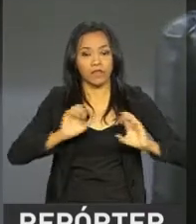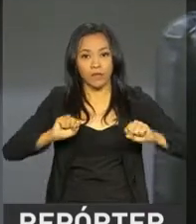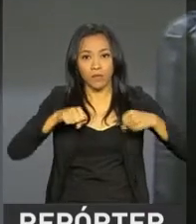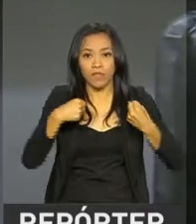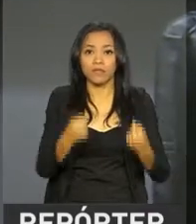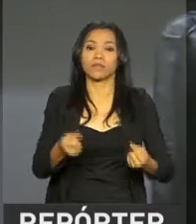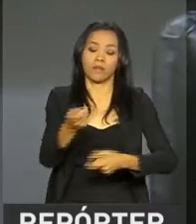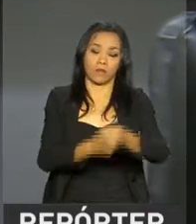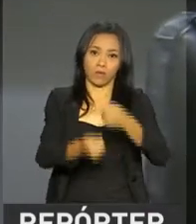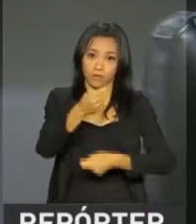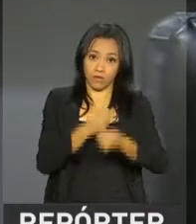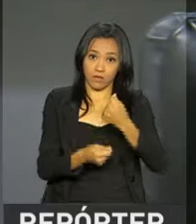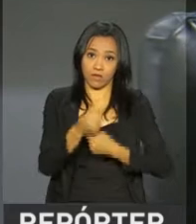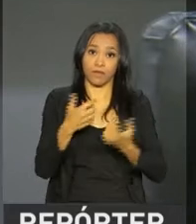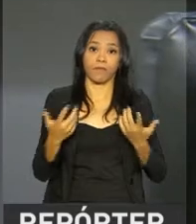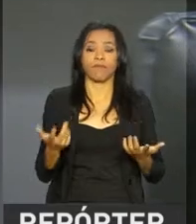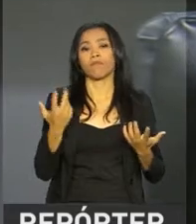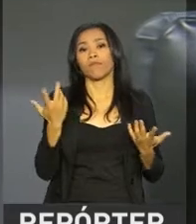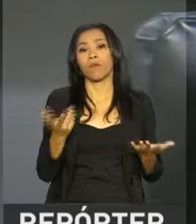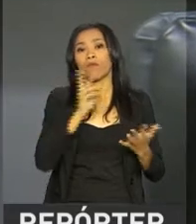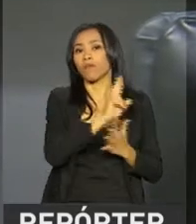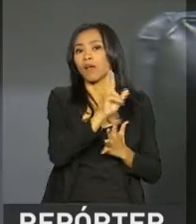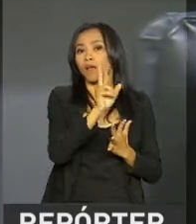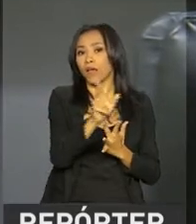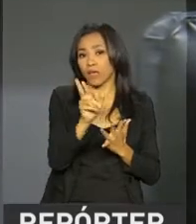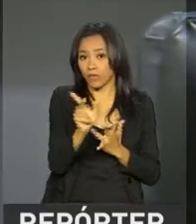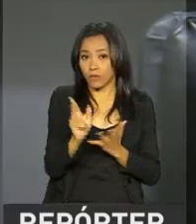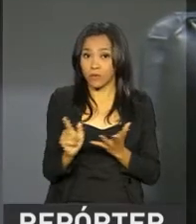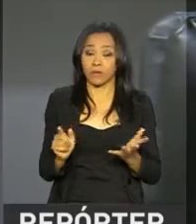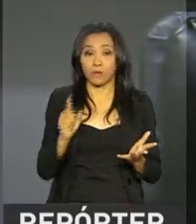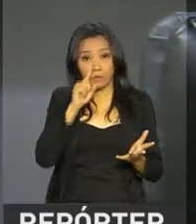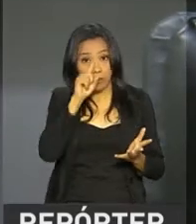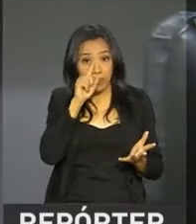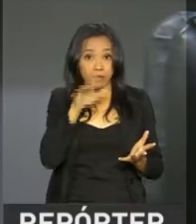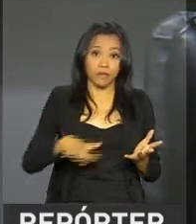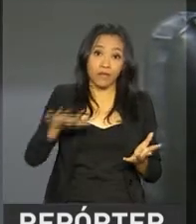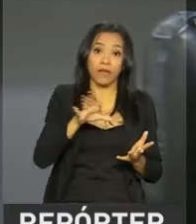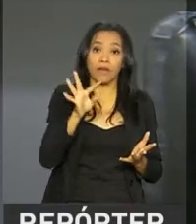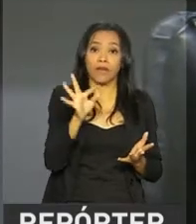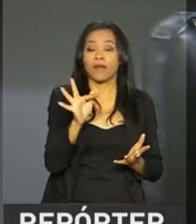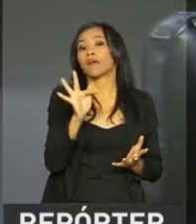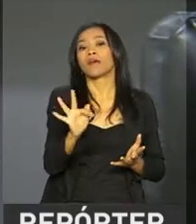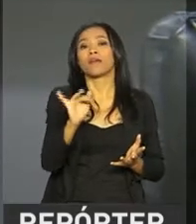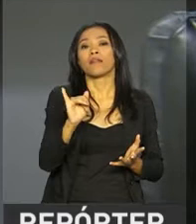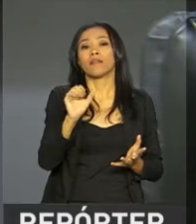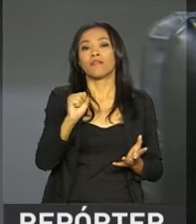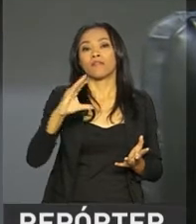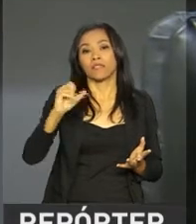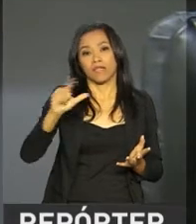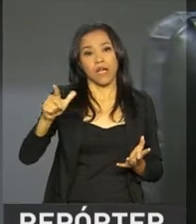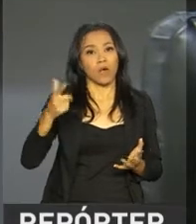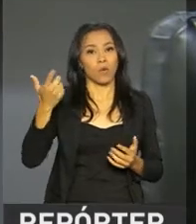começava a se vislumbrar. Vários dos riscos fiscais não se concretizaram, acho que, bem dizendo, as concessões foram